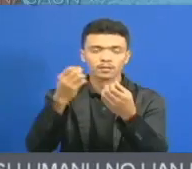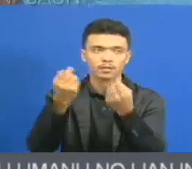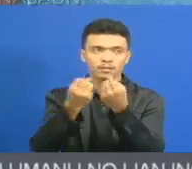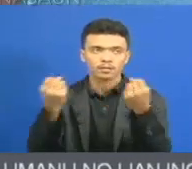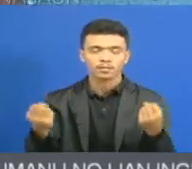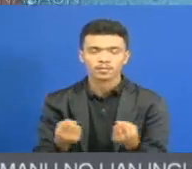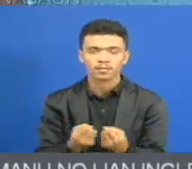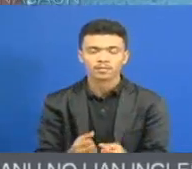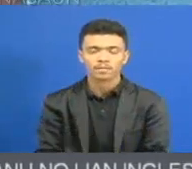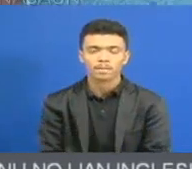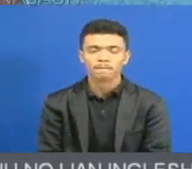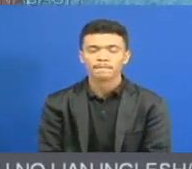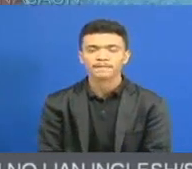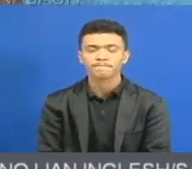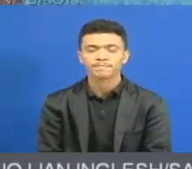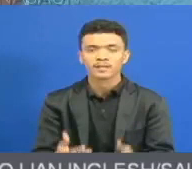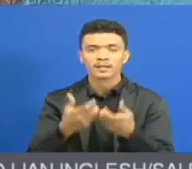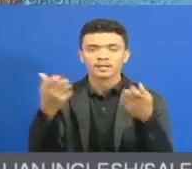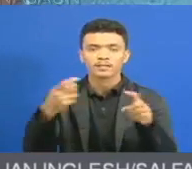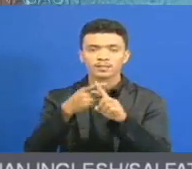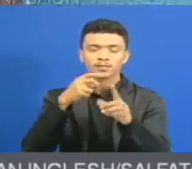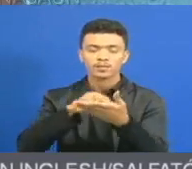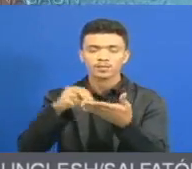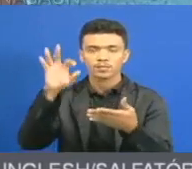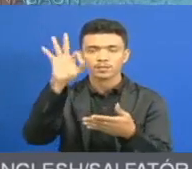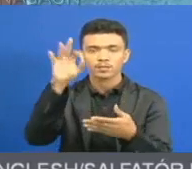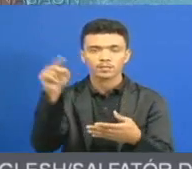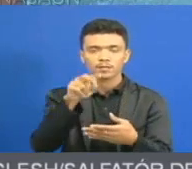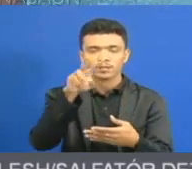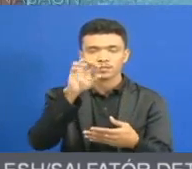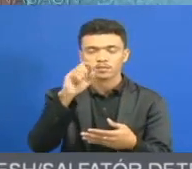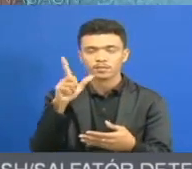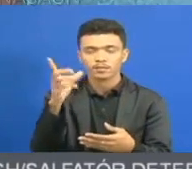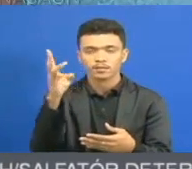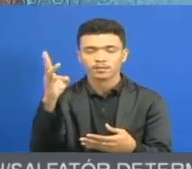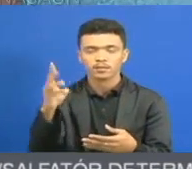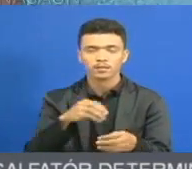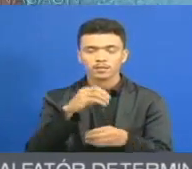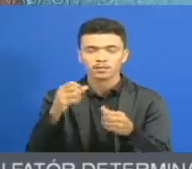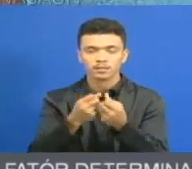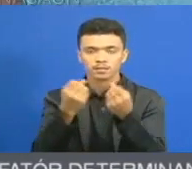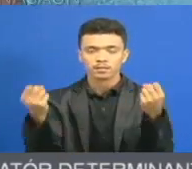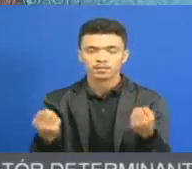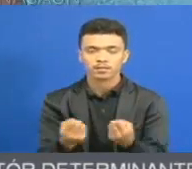Mosuci, Lei número 9, bar 2016, Lei Suku Nian.